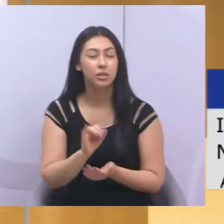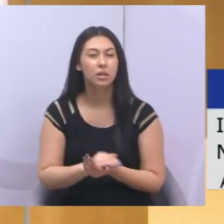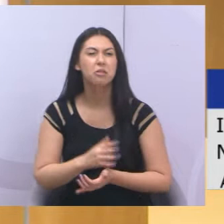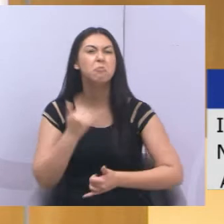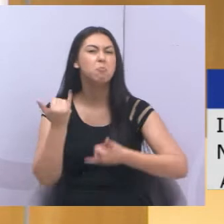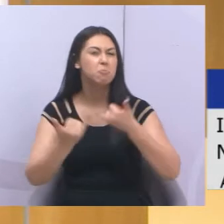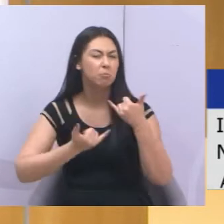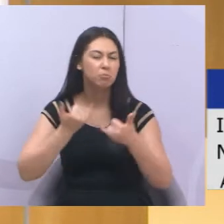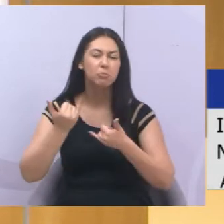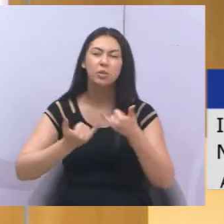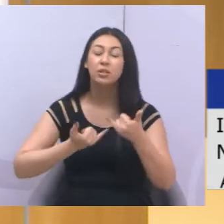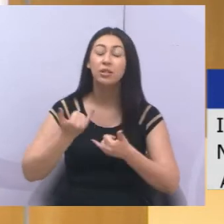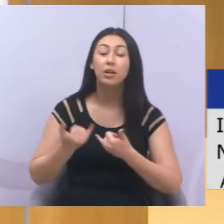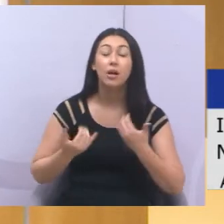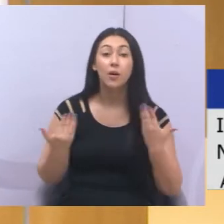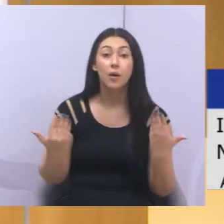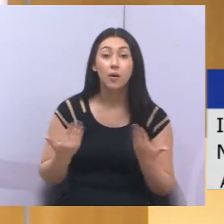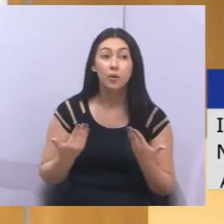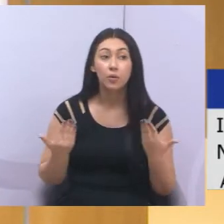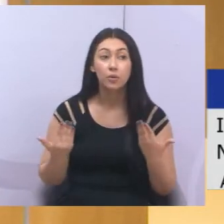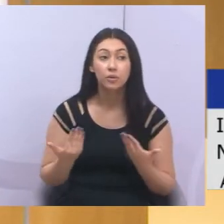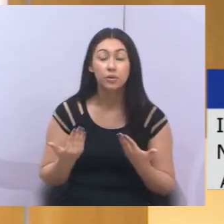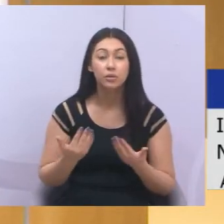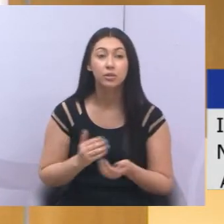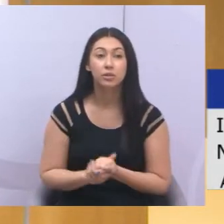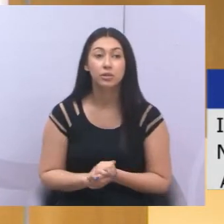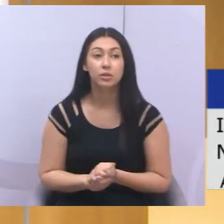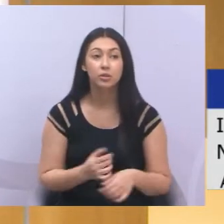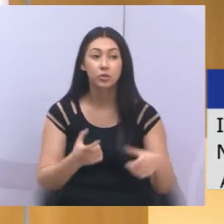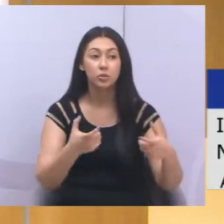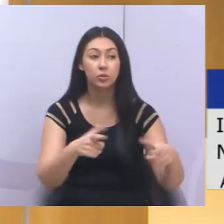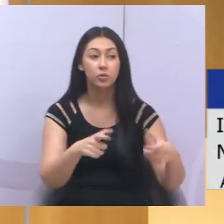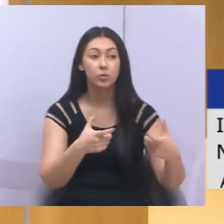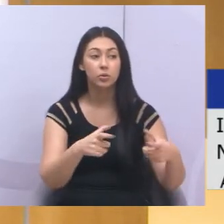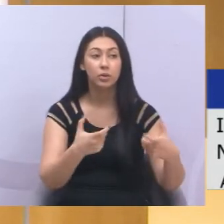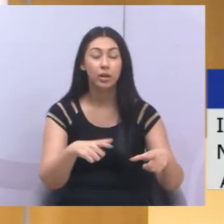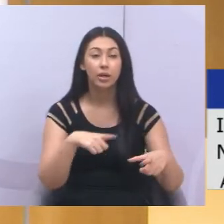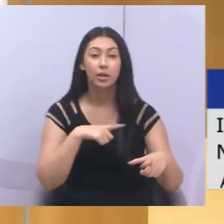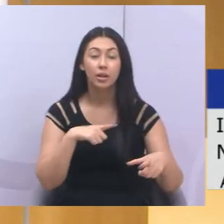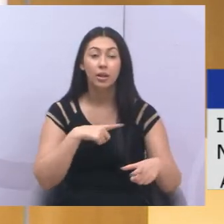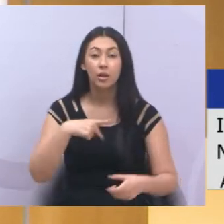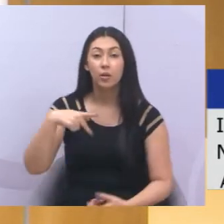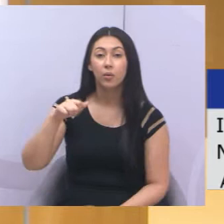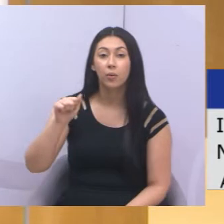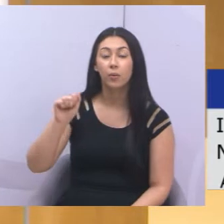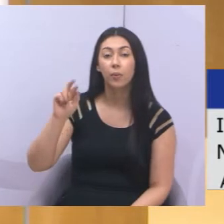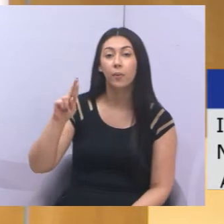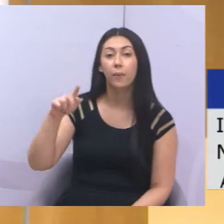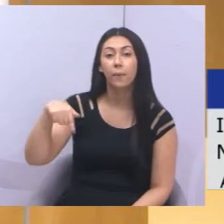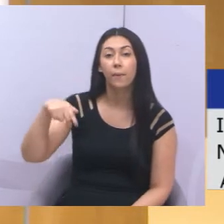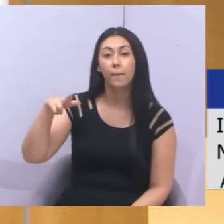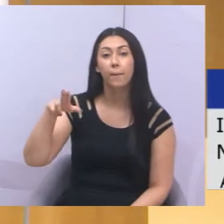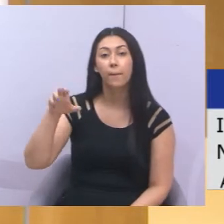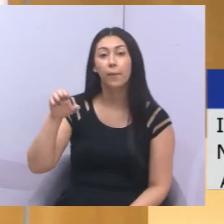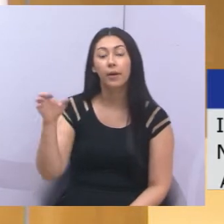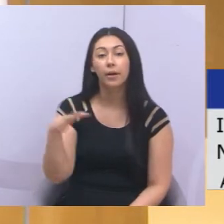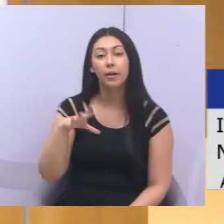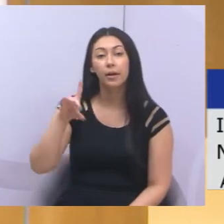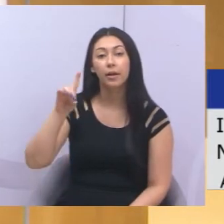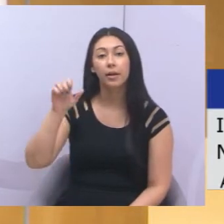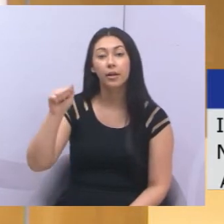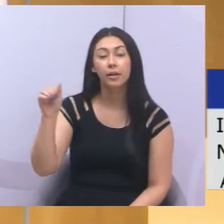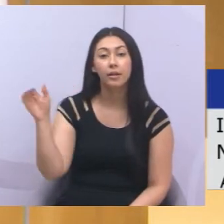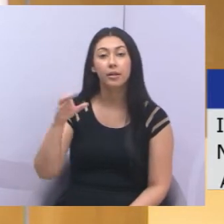brinquei muito hoje, onde está instalado o parque da cidade. Ali tinha uma